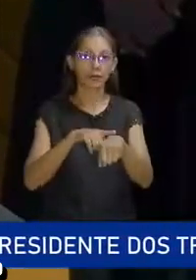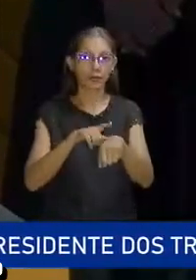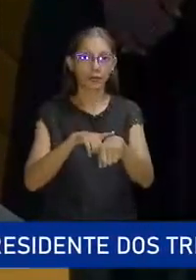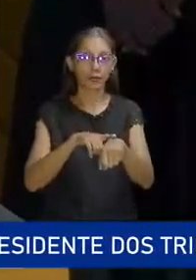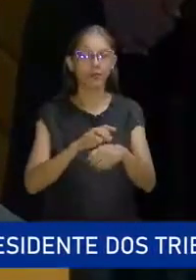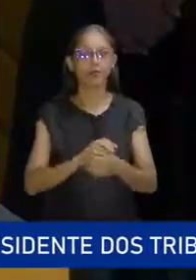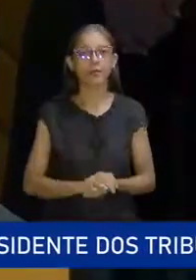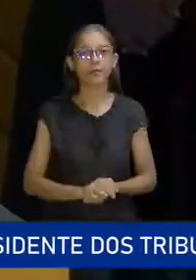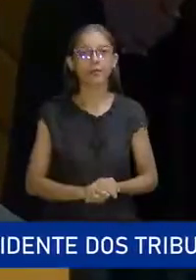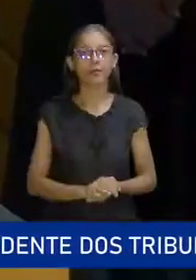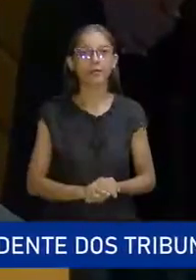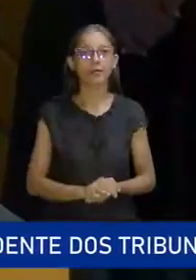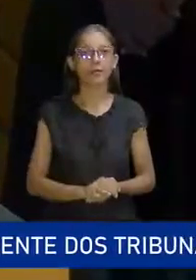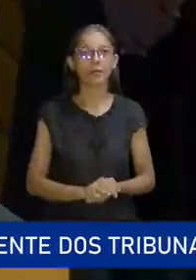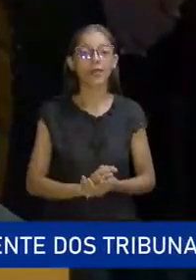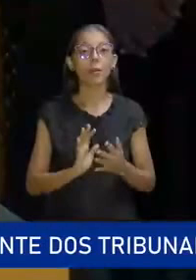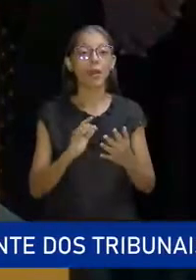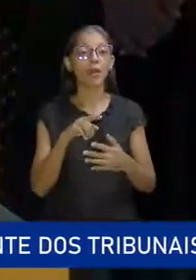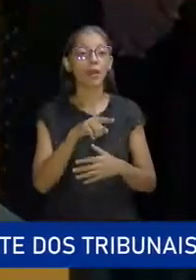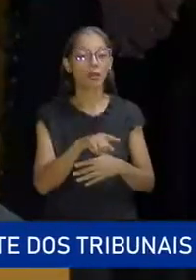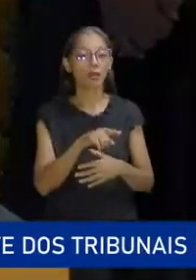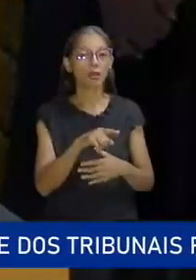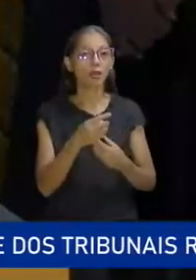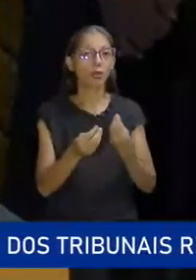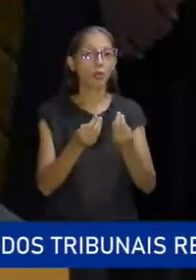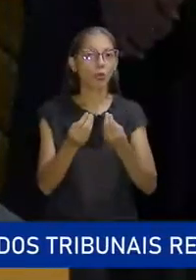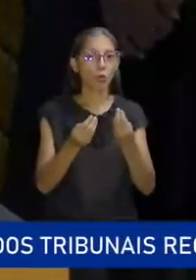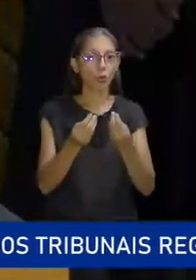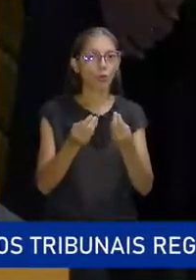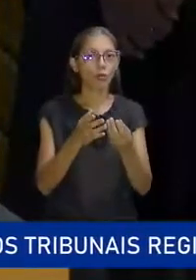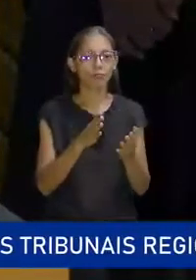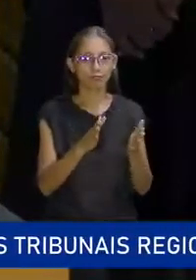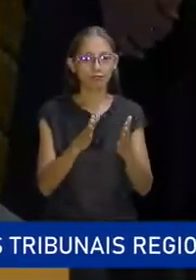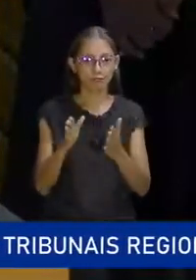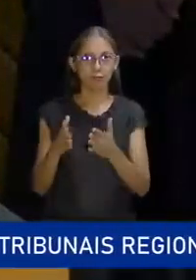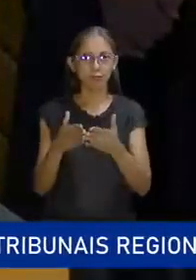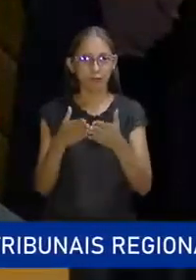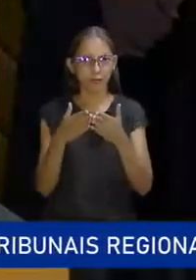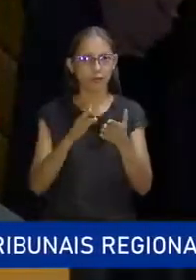gostaríamos de saber a sequência.